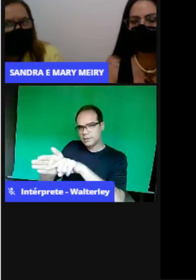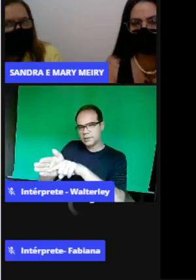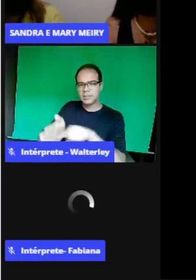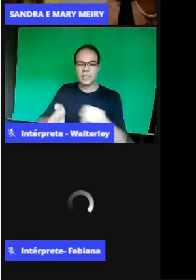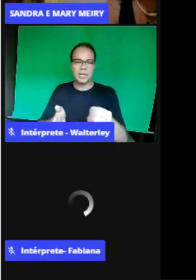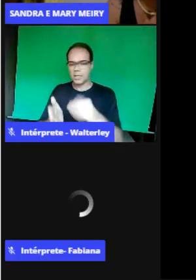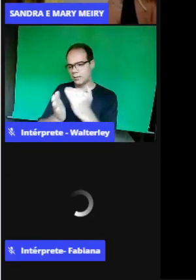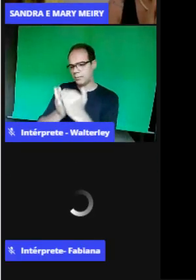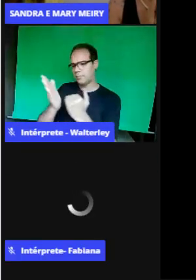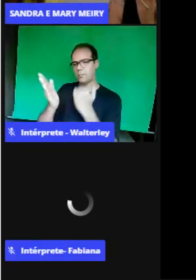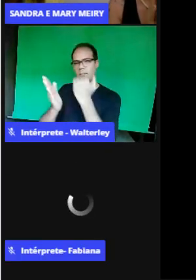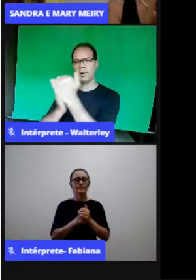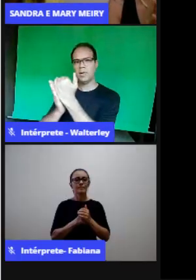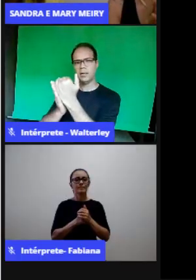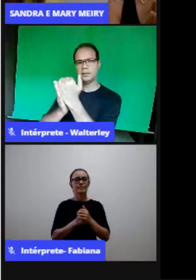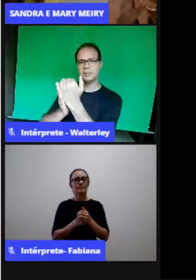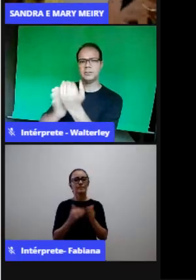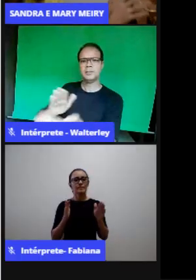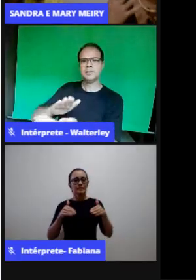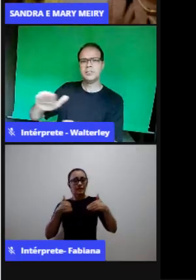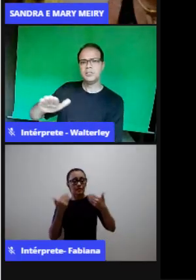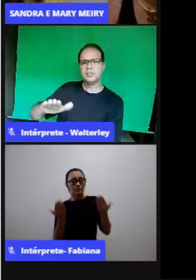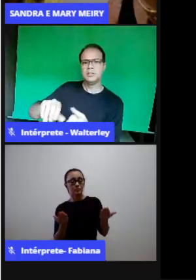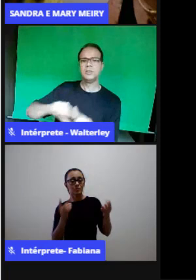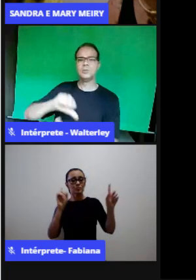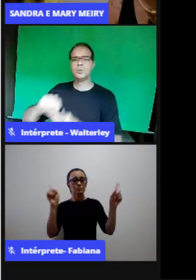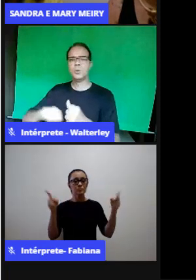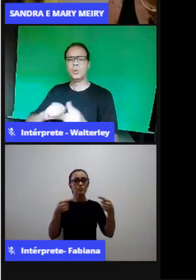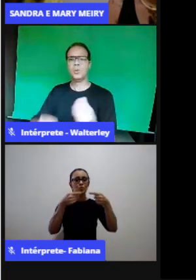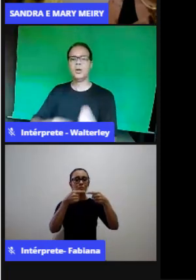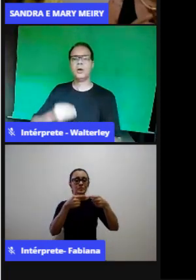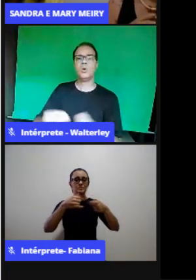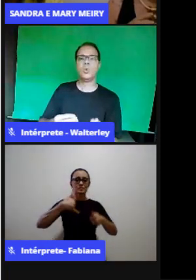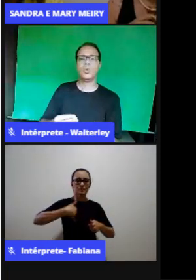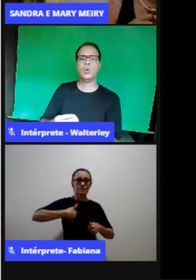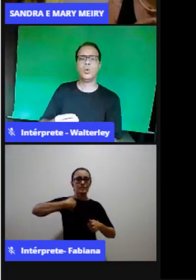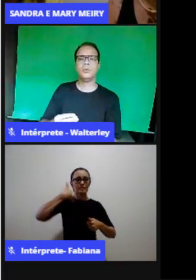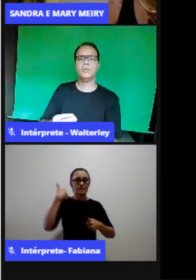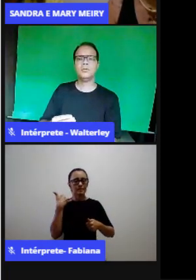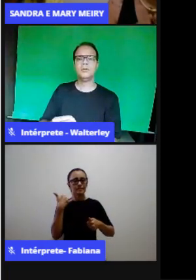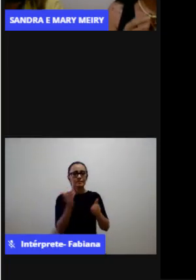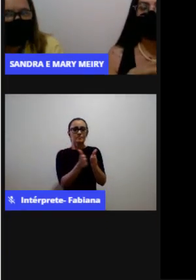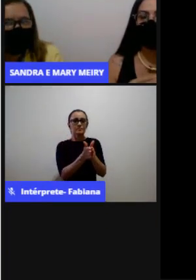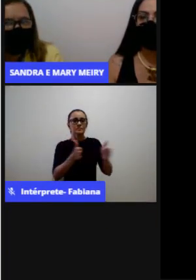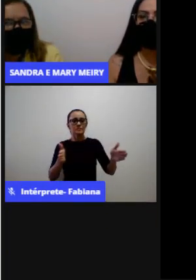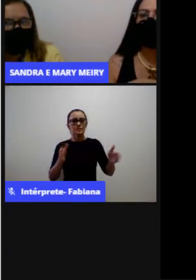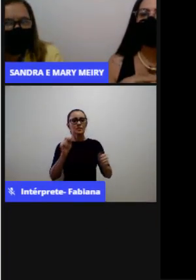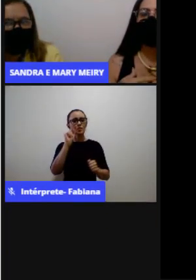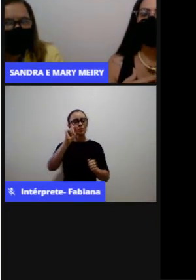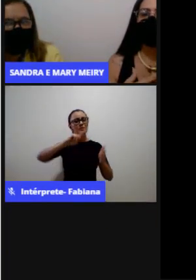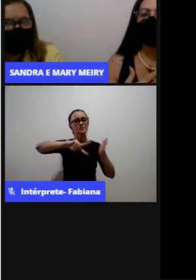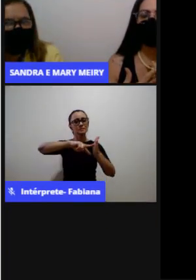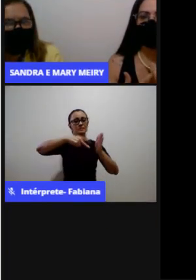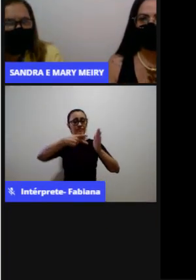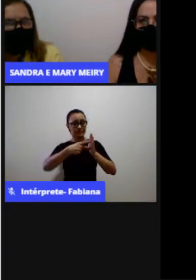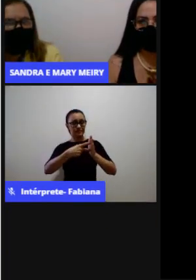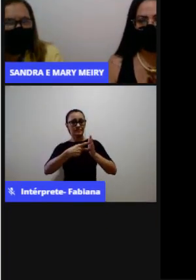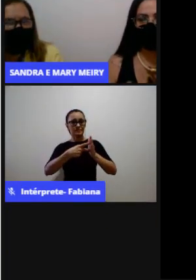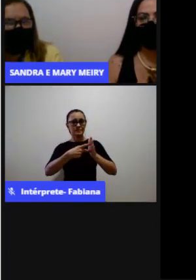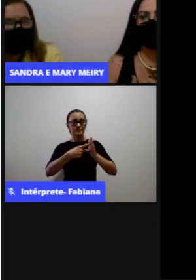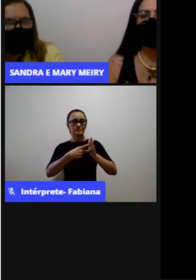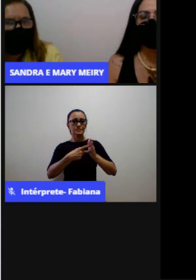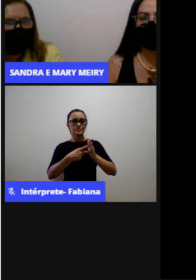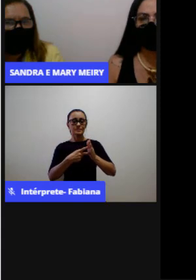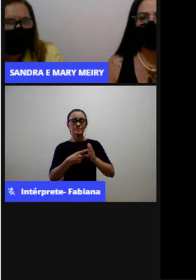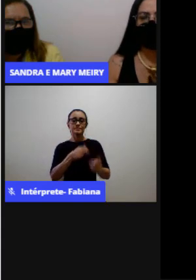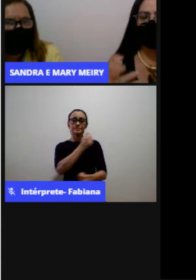de acordo com a faixa etária, o que significa isso? Significa por mais que aquele indivíduo,